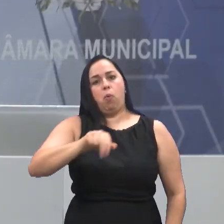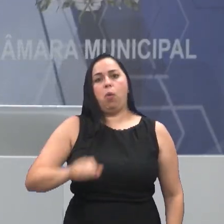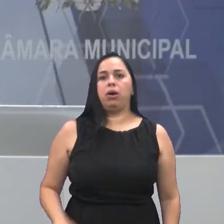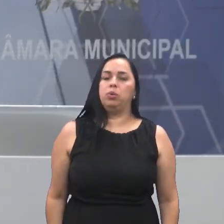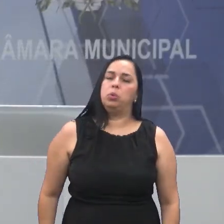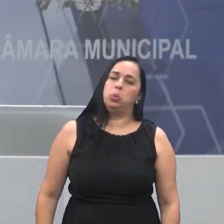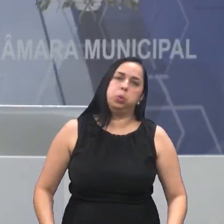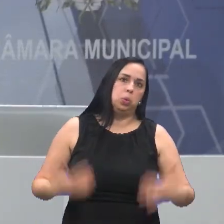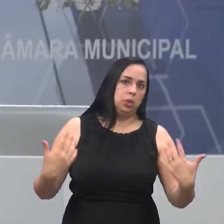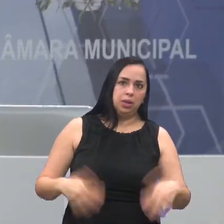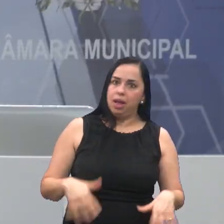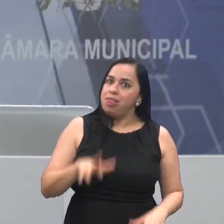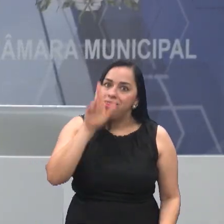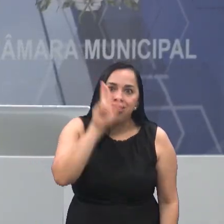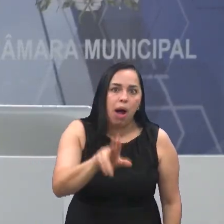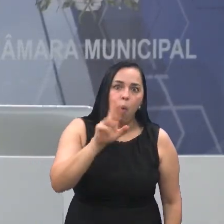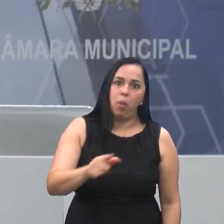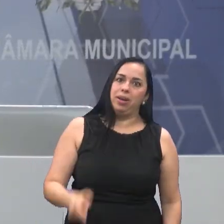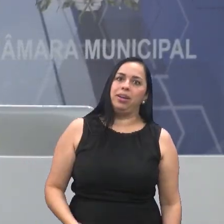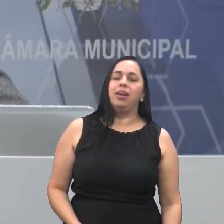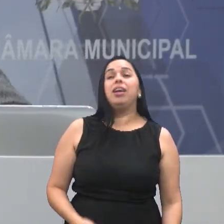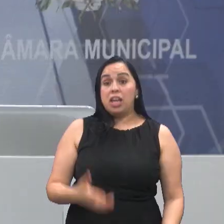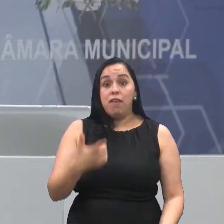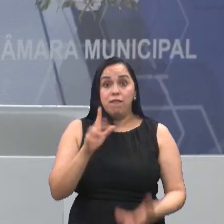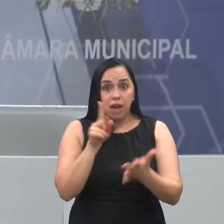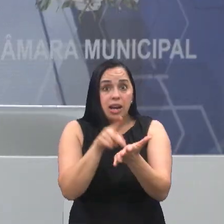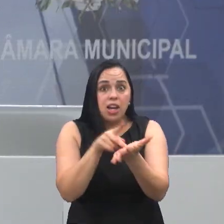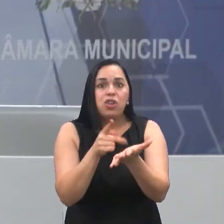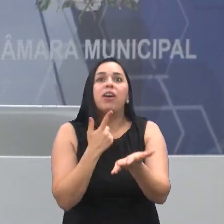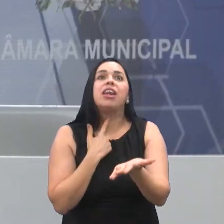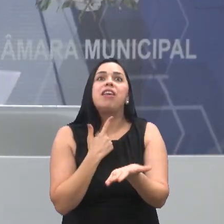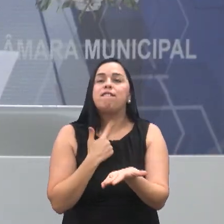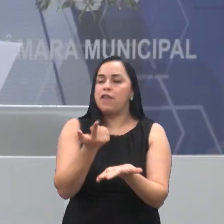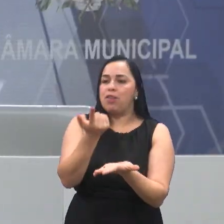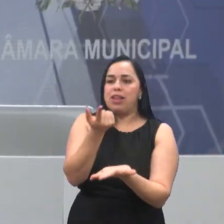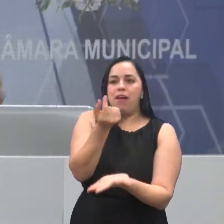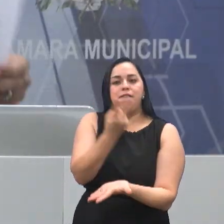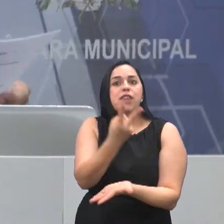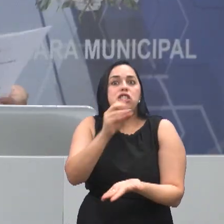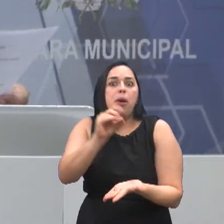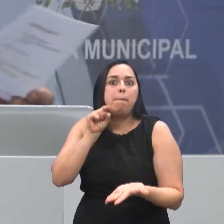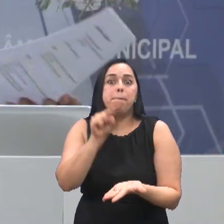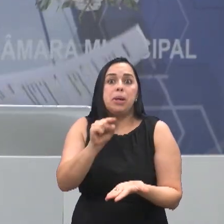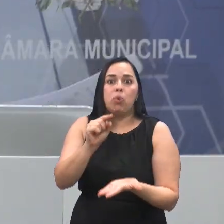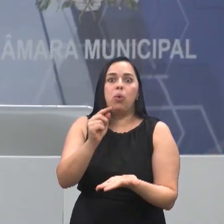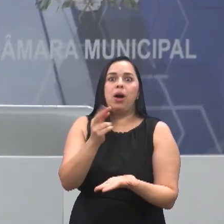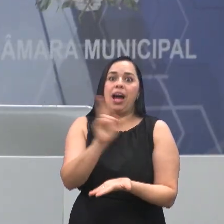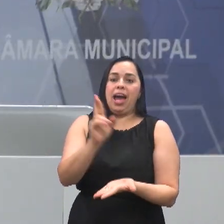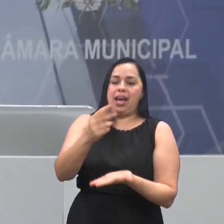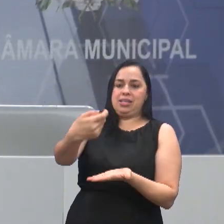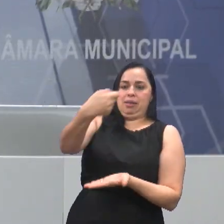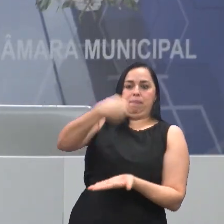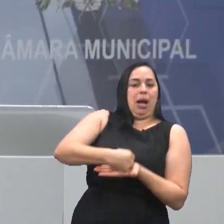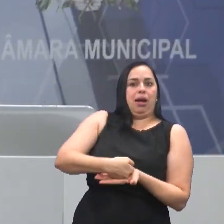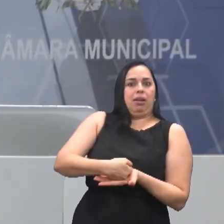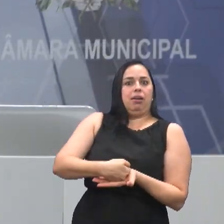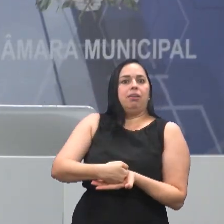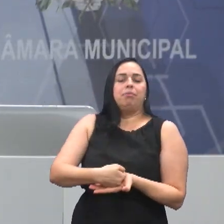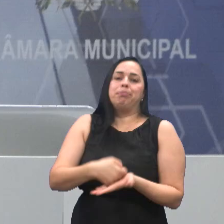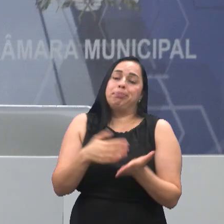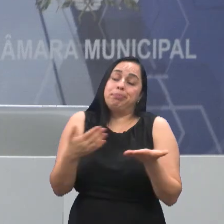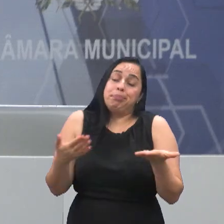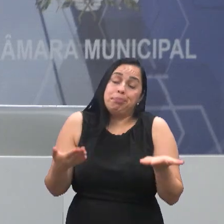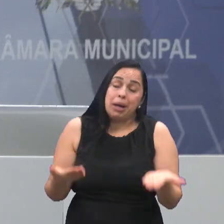longe. Mas como eu queria. Só que depois que eu virei vereador, aí esquece. Mas